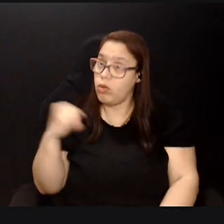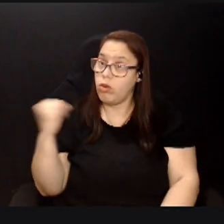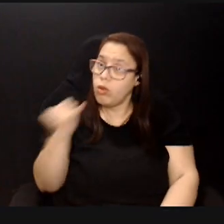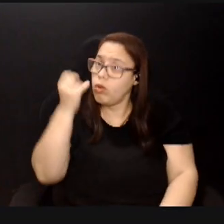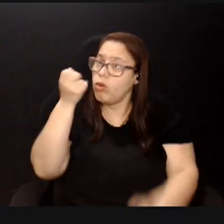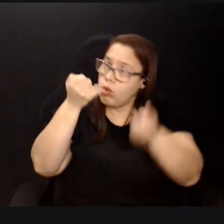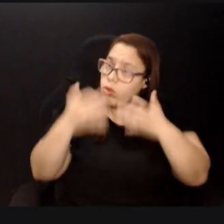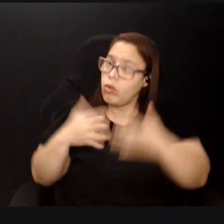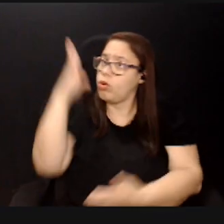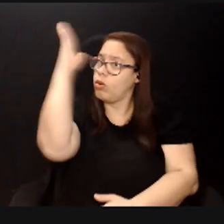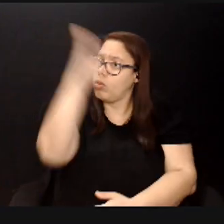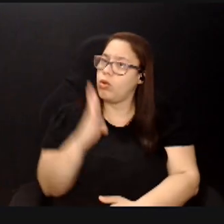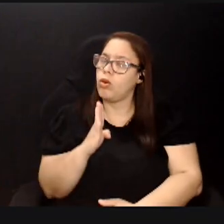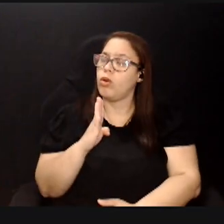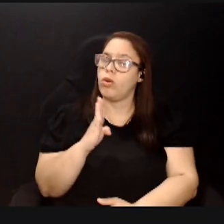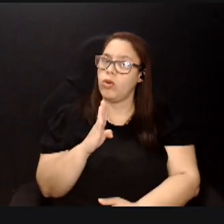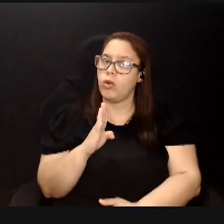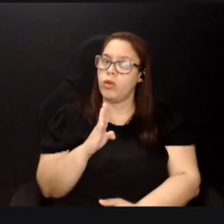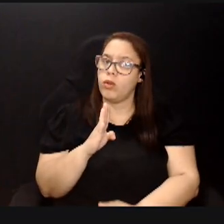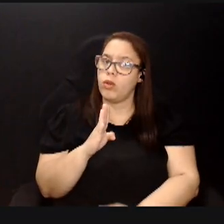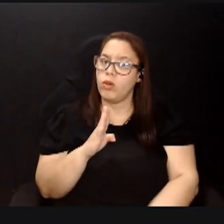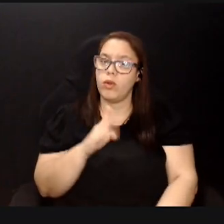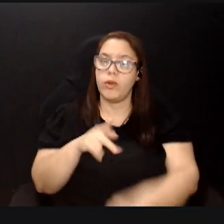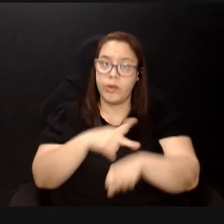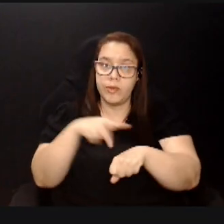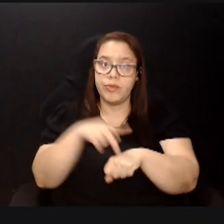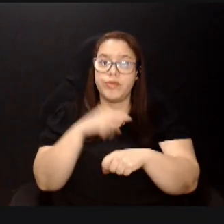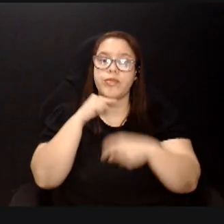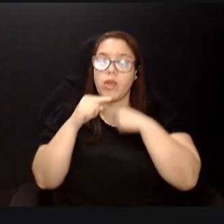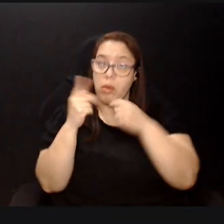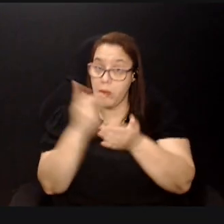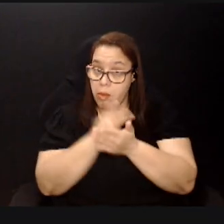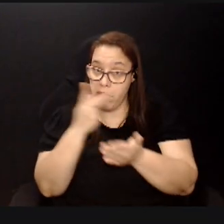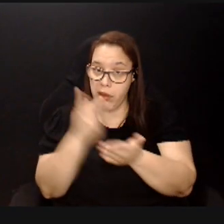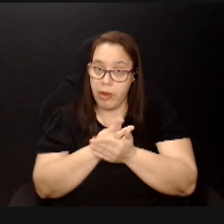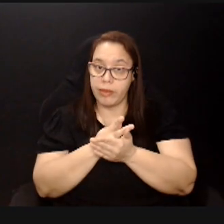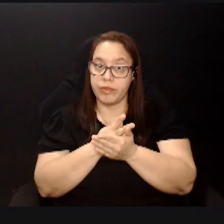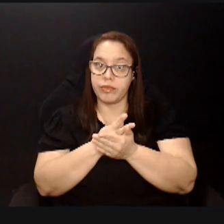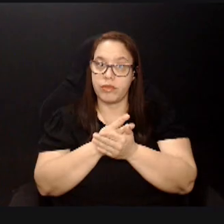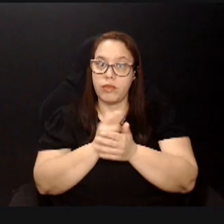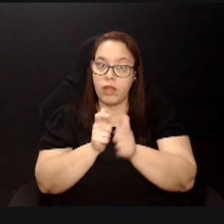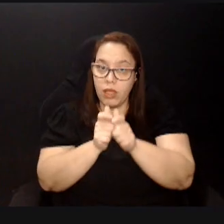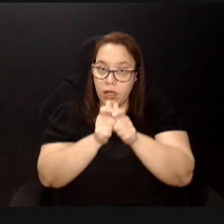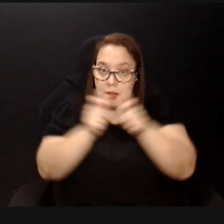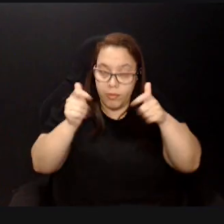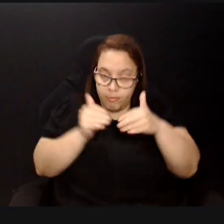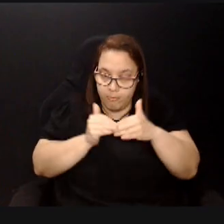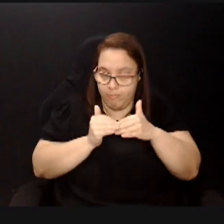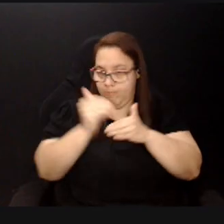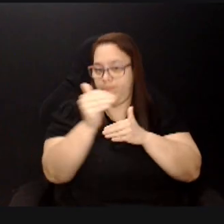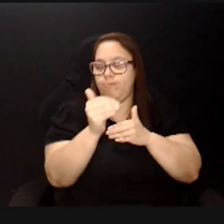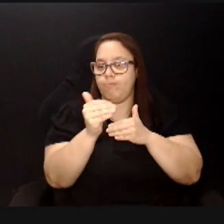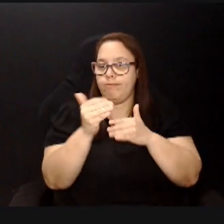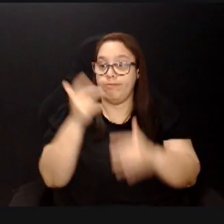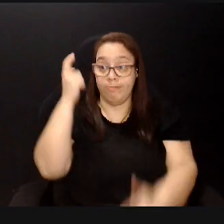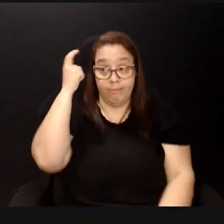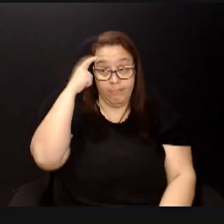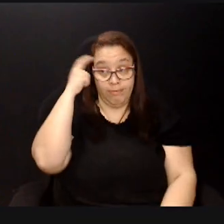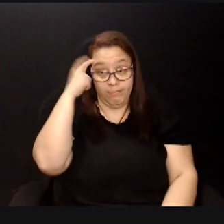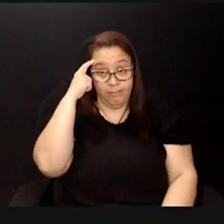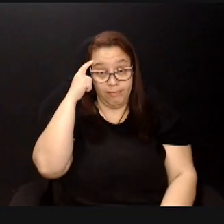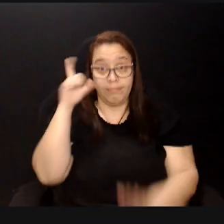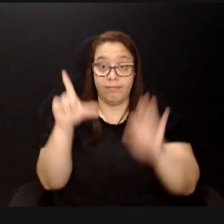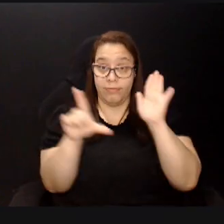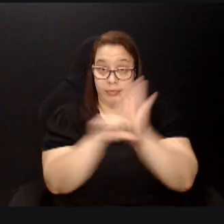Brasil é um dos países, eu falo sem medo de errar, muito mais avançados quando a gente pensa na questão legal. Nós